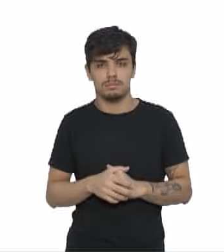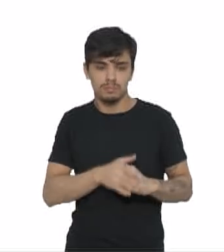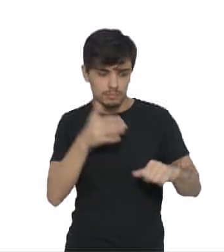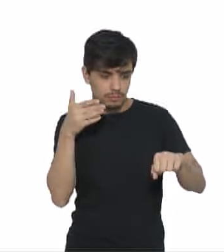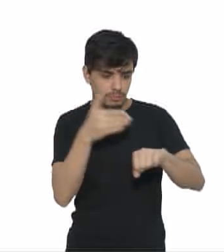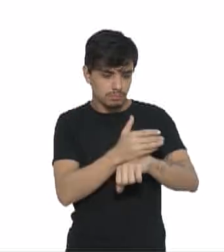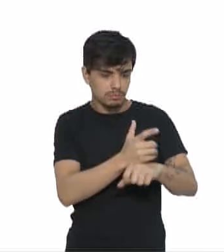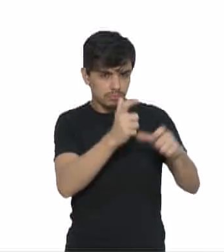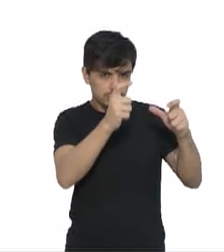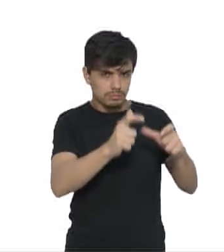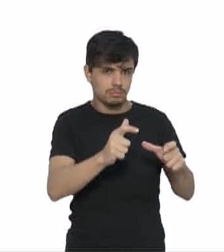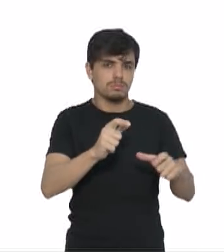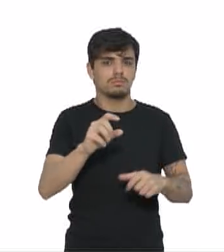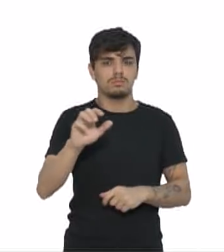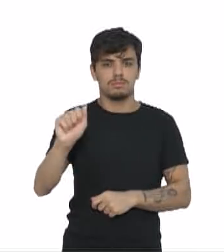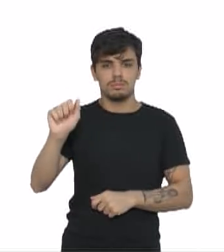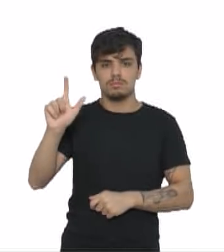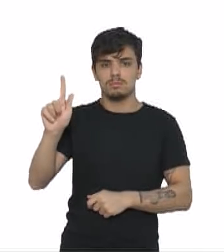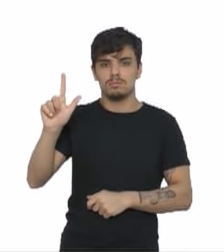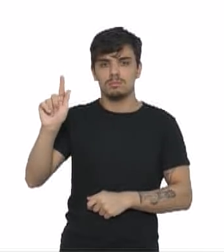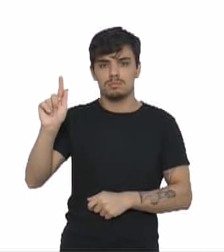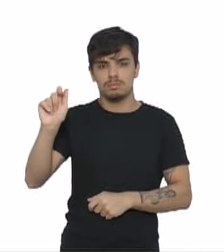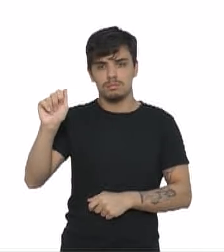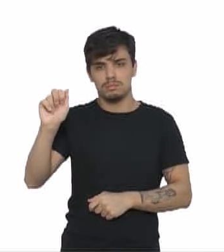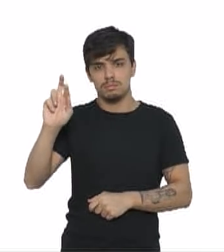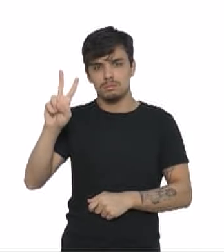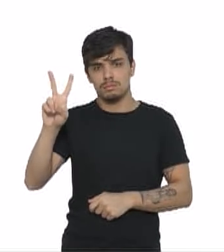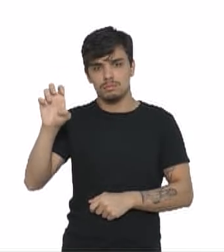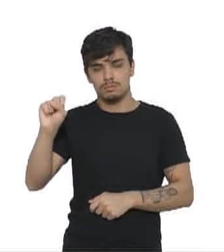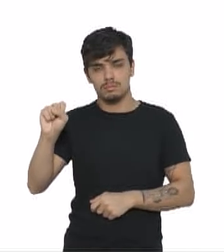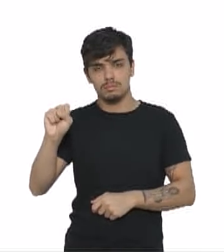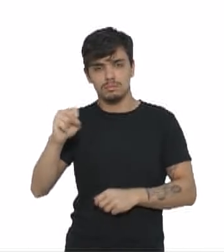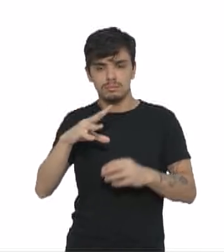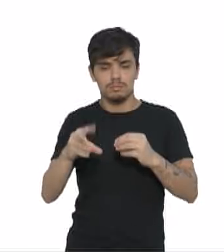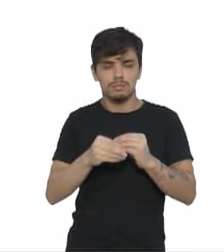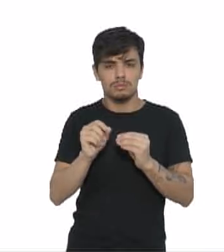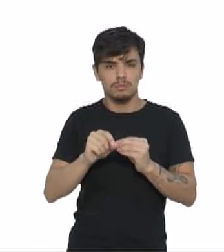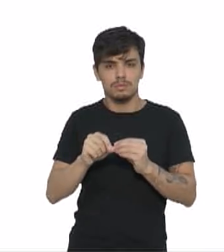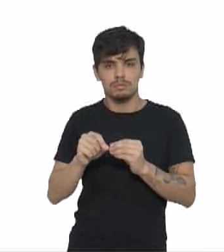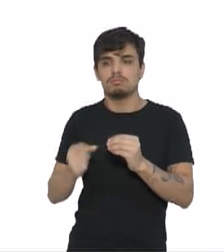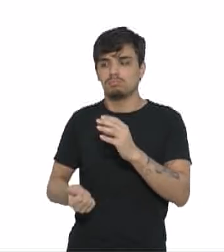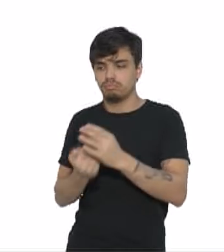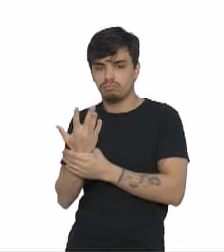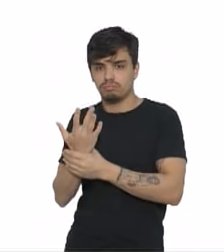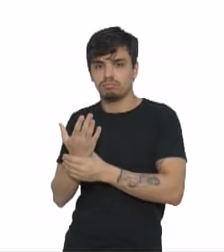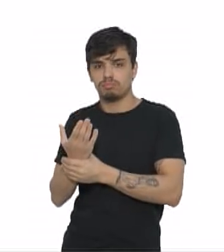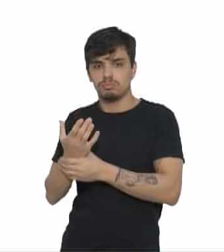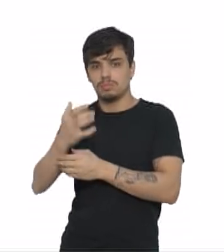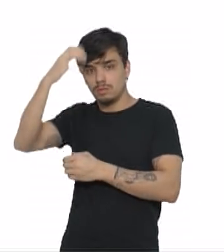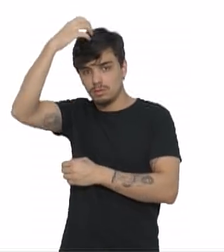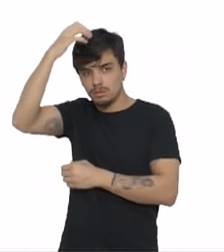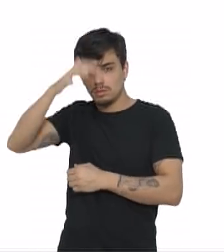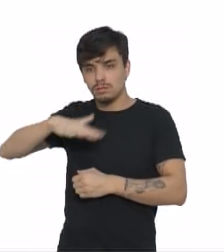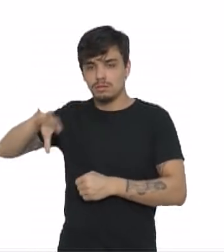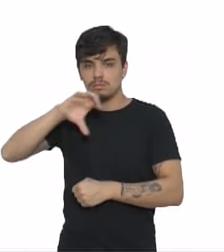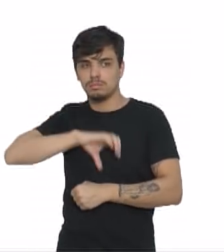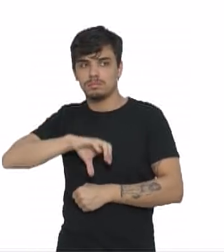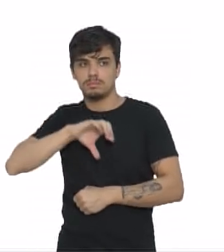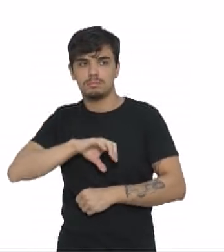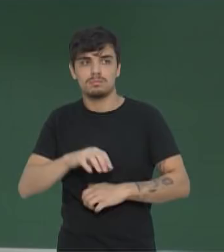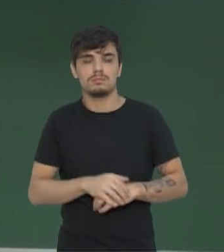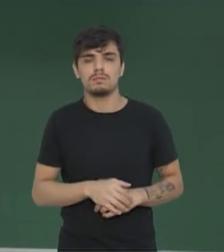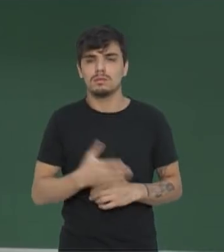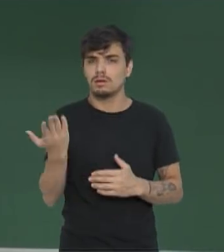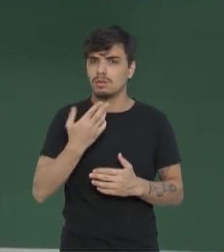Algarve na região sul, completando-se assim a formação do Reino de Portugal. Vamos